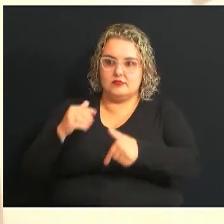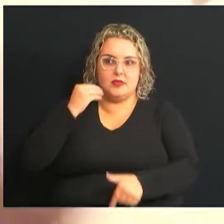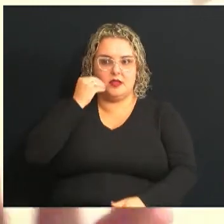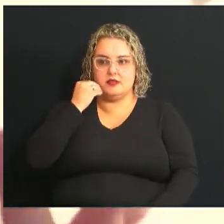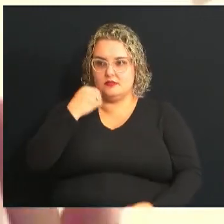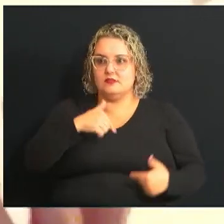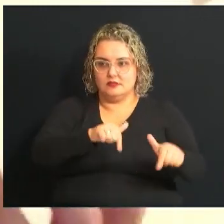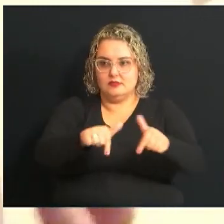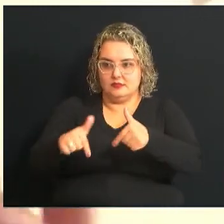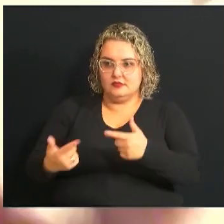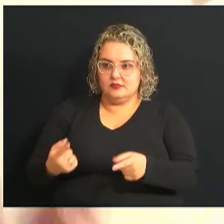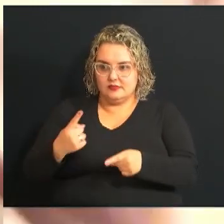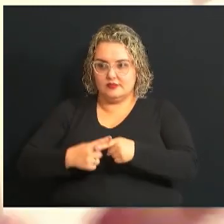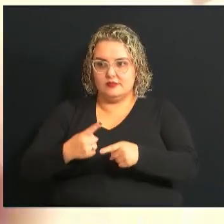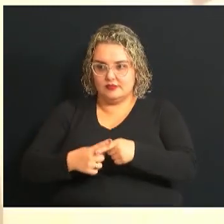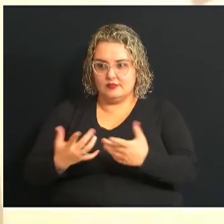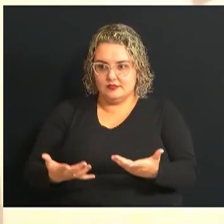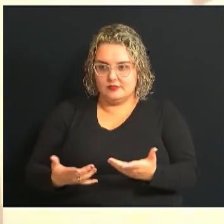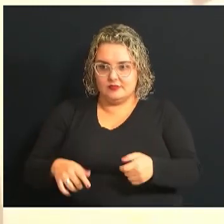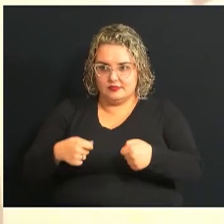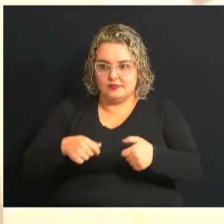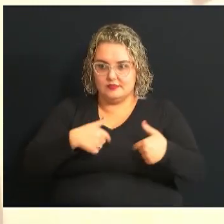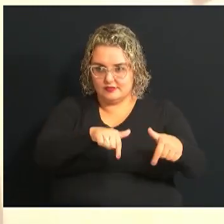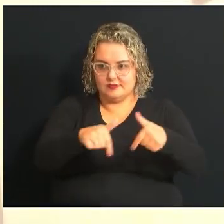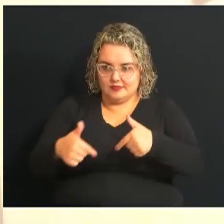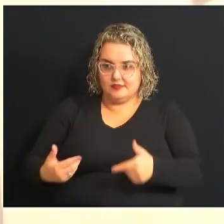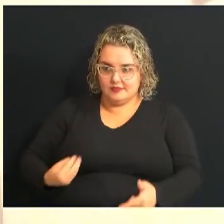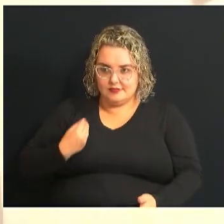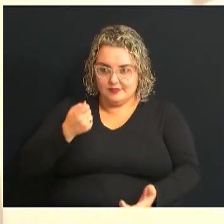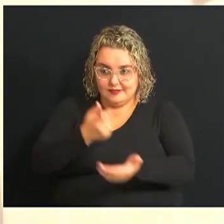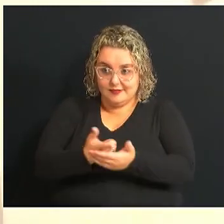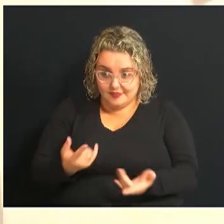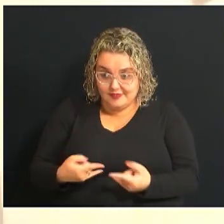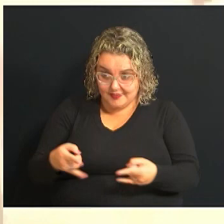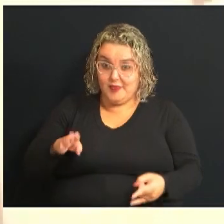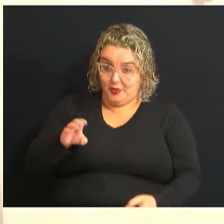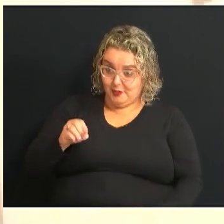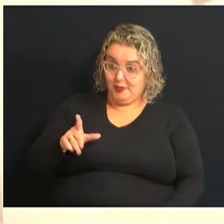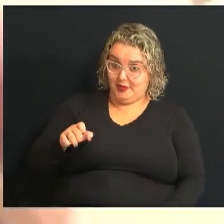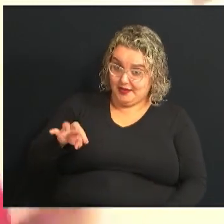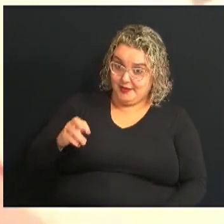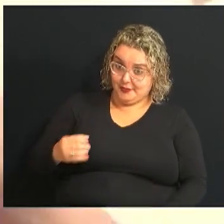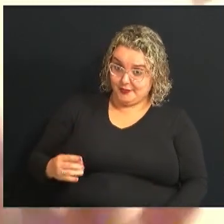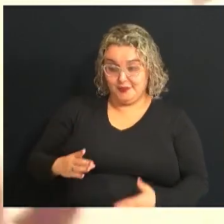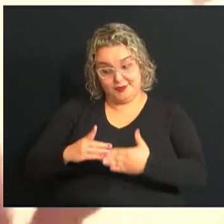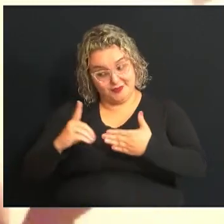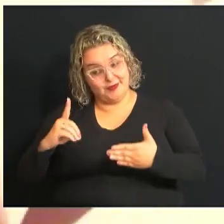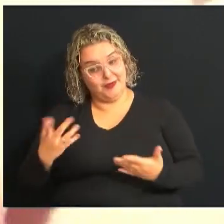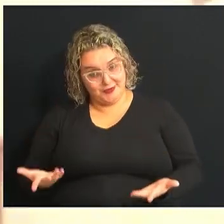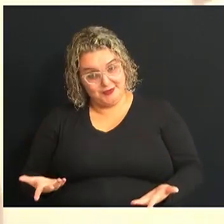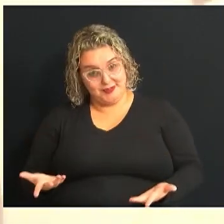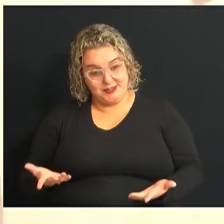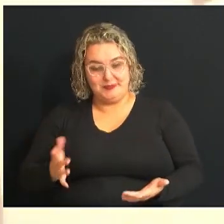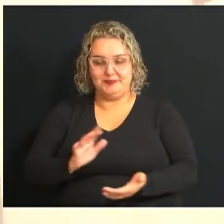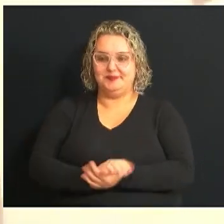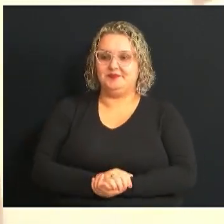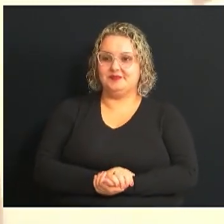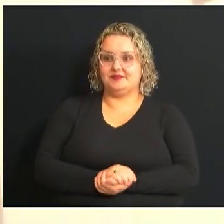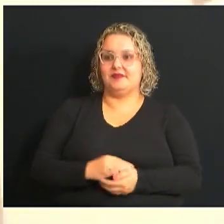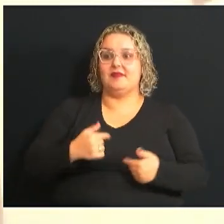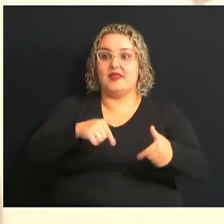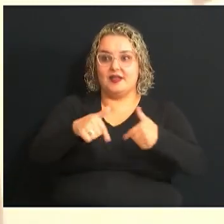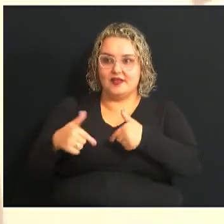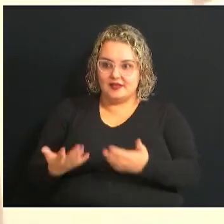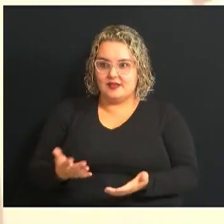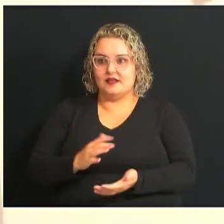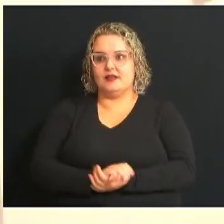trabalhando porque a gente precisa trabalhar, né? Sobreviver, pagar boleto em dólar. Enquanto eu trabalhava, eu